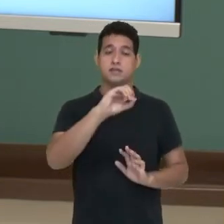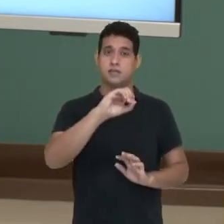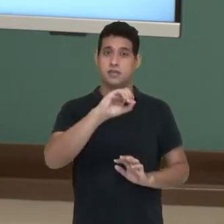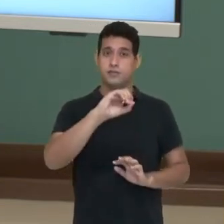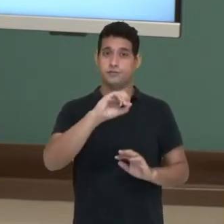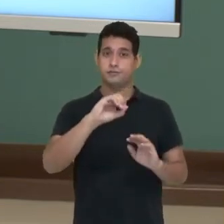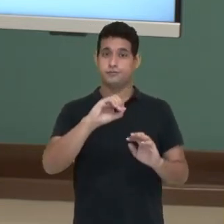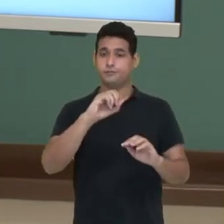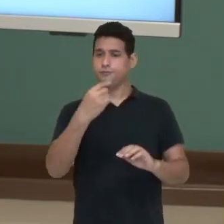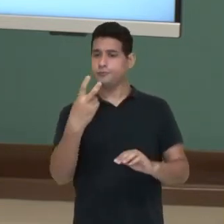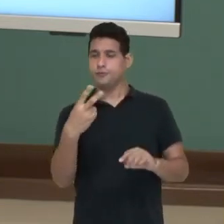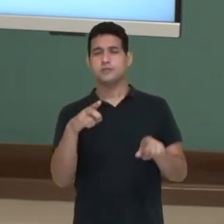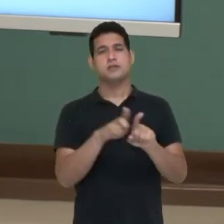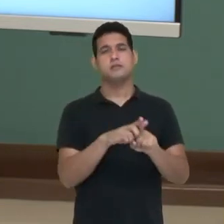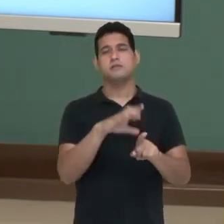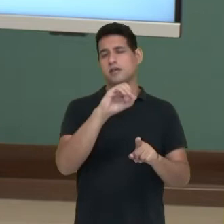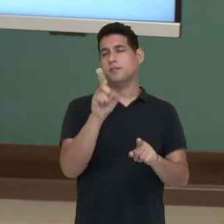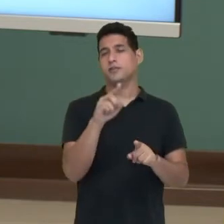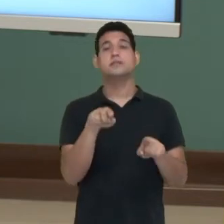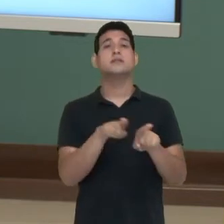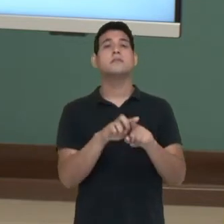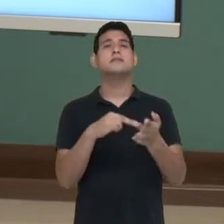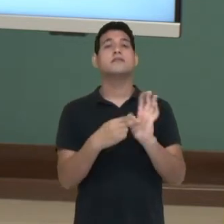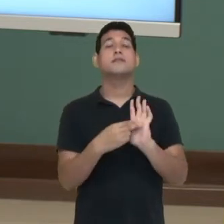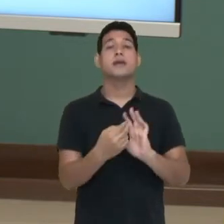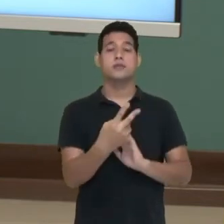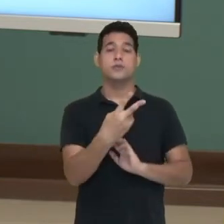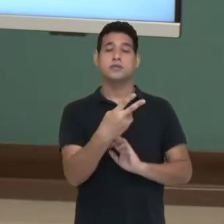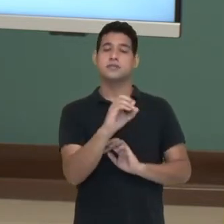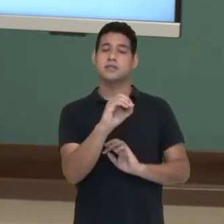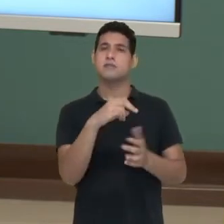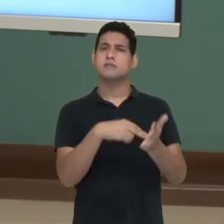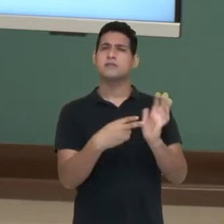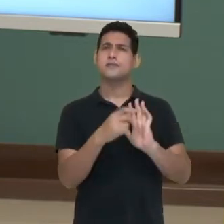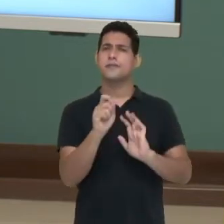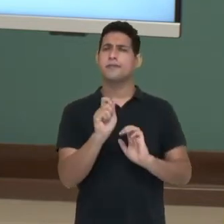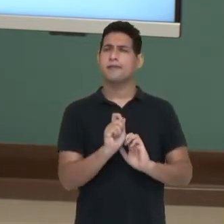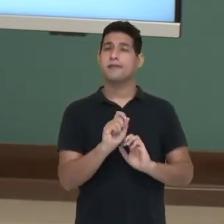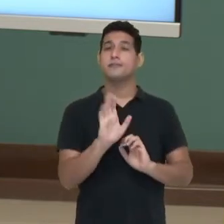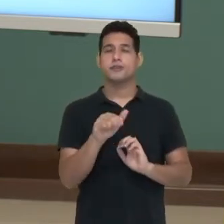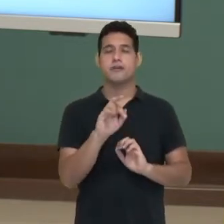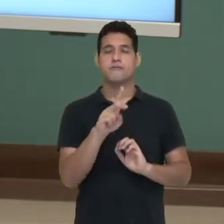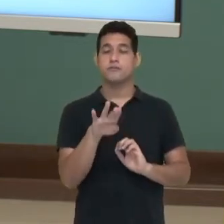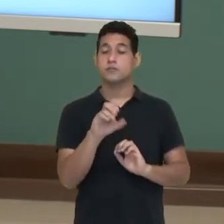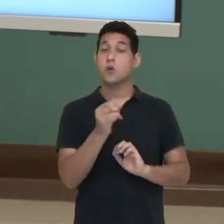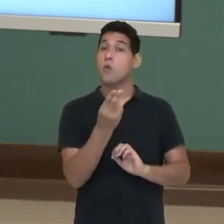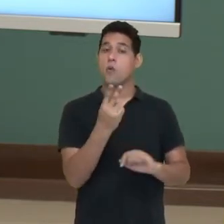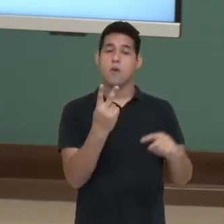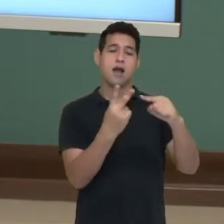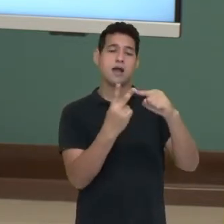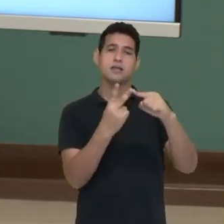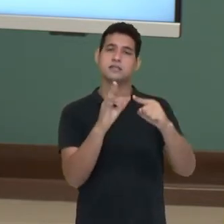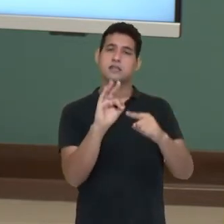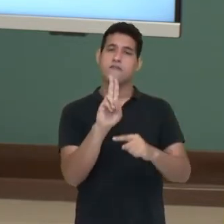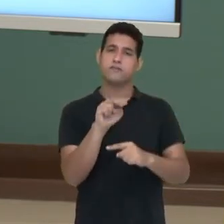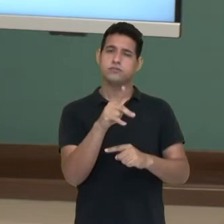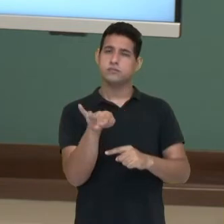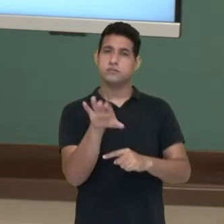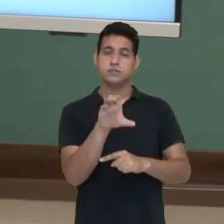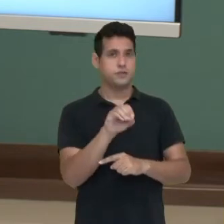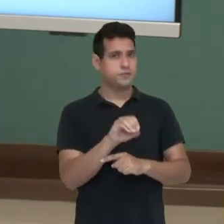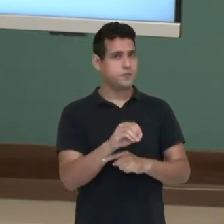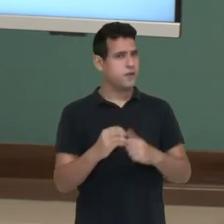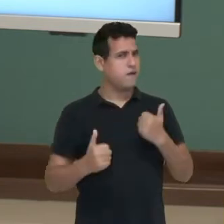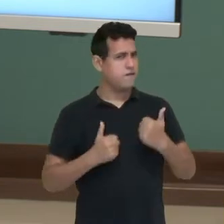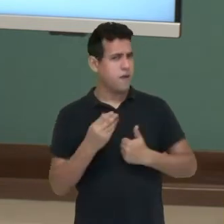tá bom? 0 para x, e esse ponto é 2 e 0, que é o zero da função ou raiz da função.